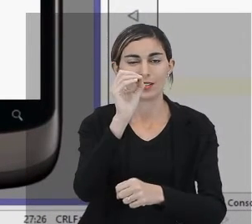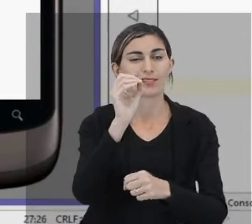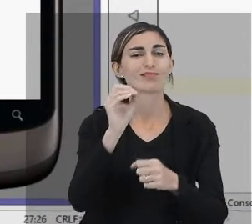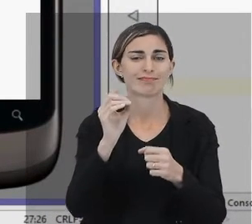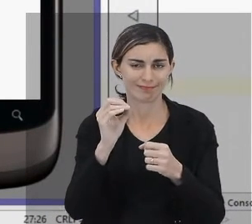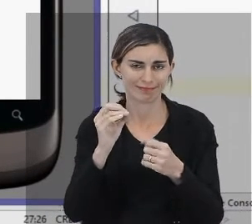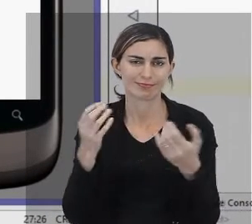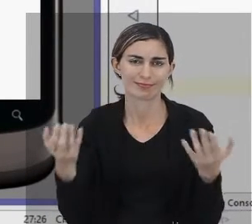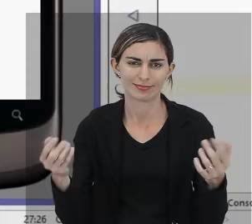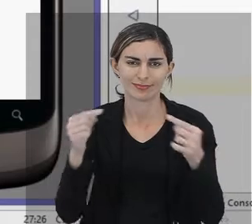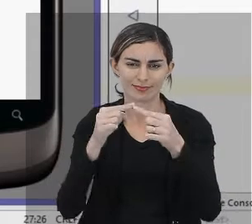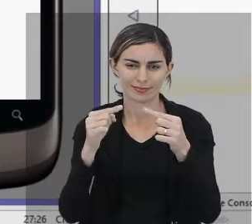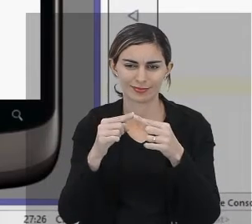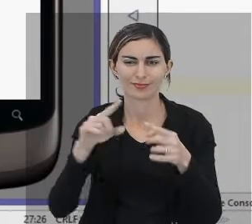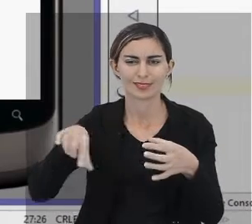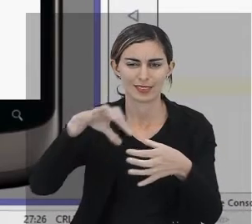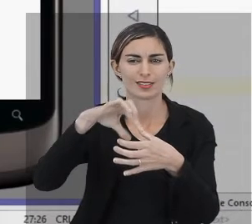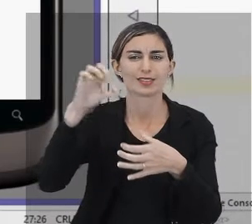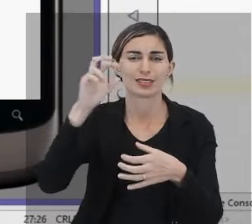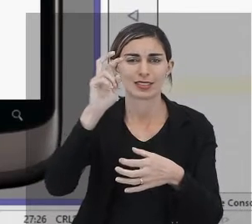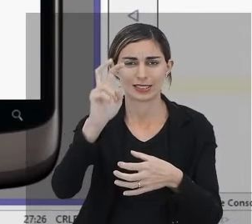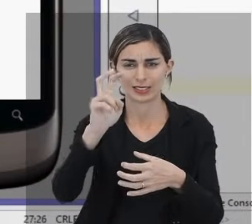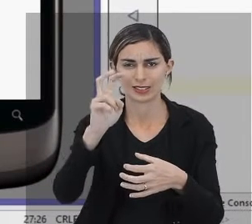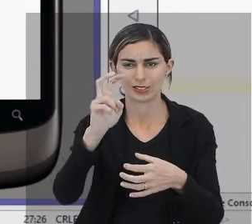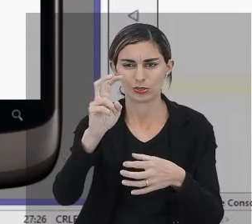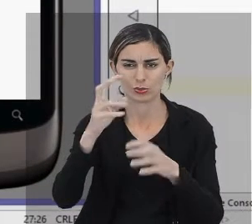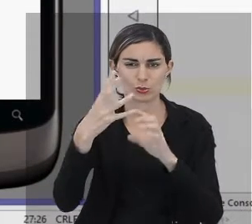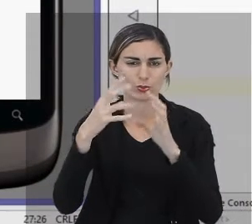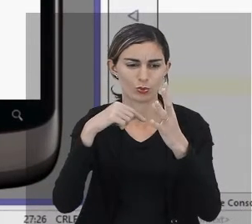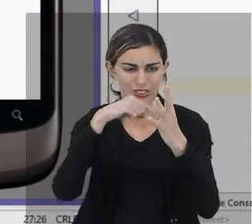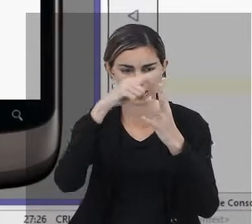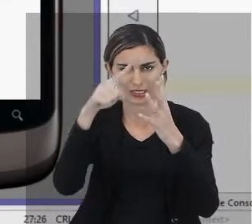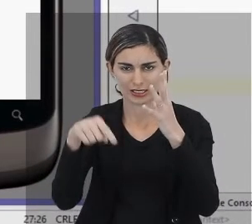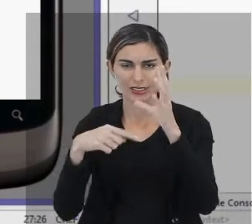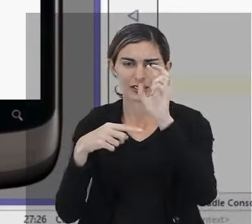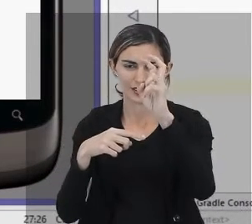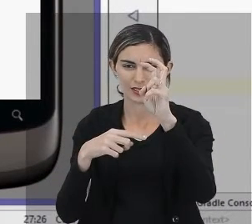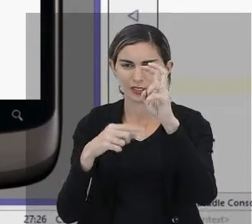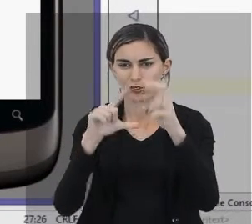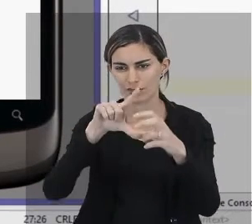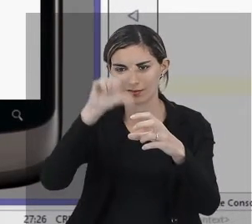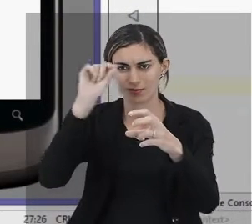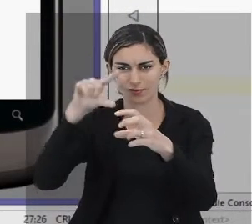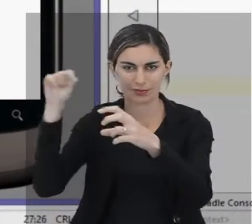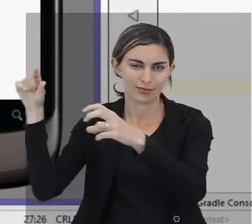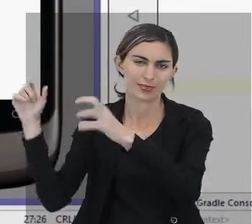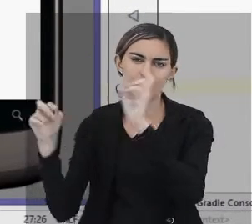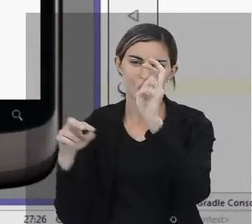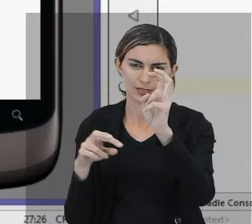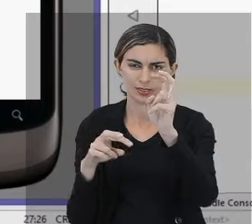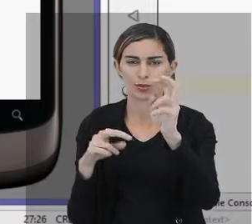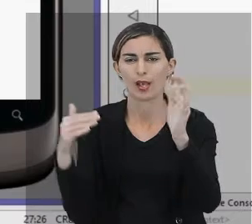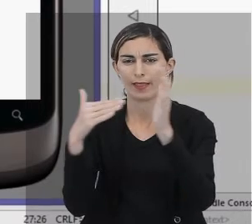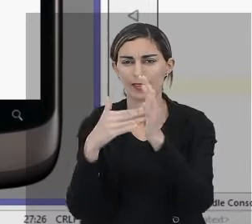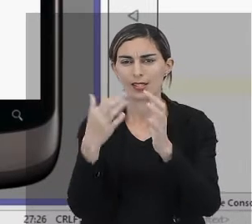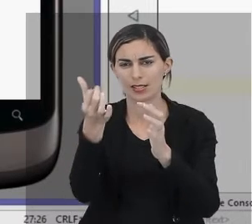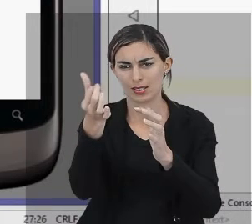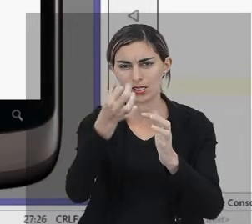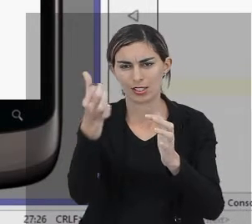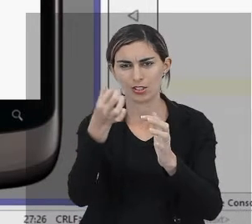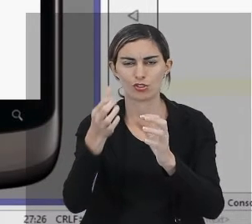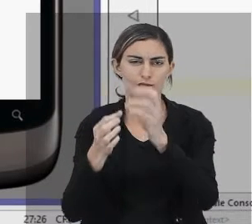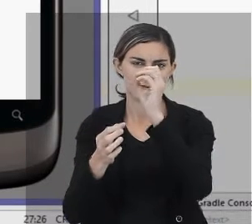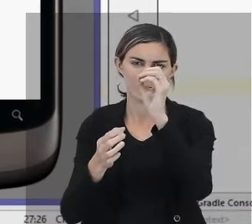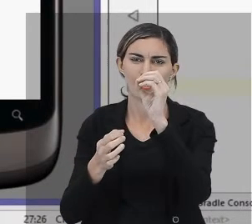Por coincidência, ele sorteou 5 botões, 5 vezes. até sair no sexto